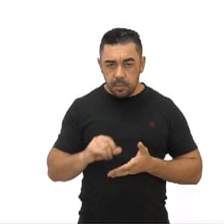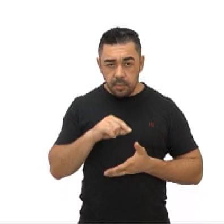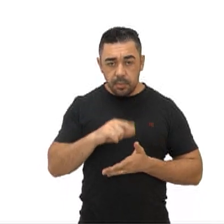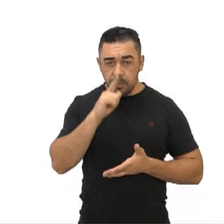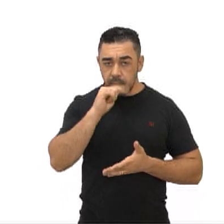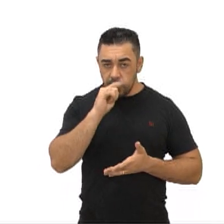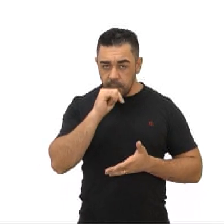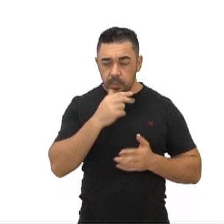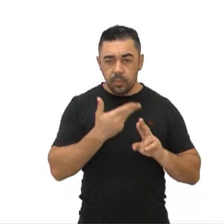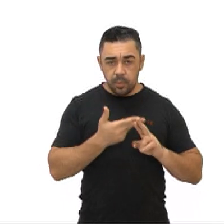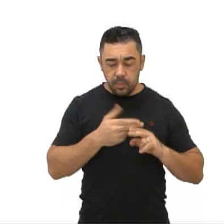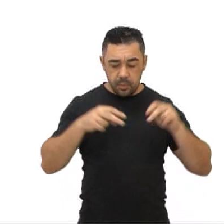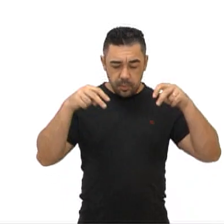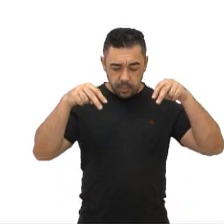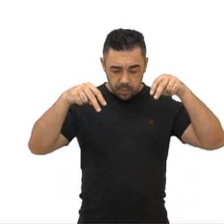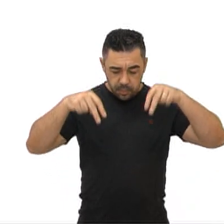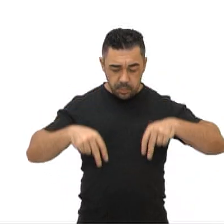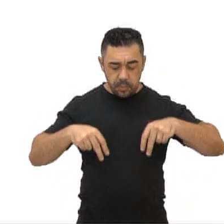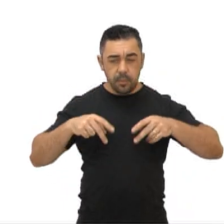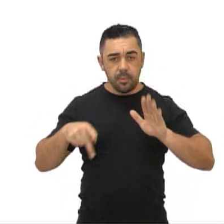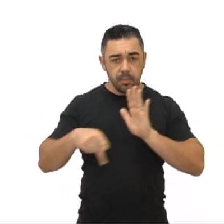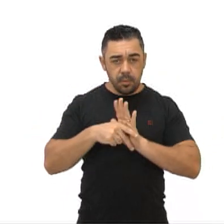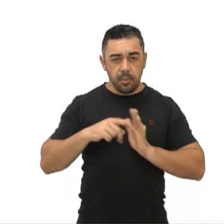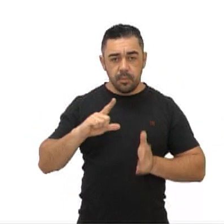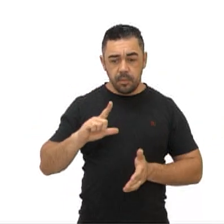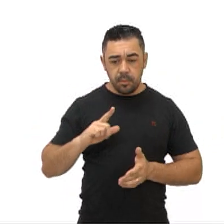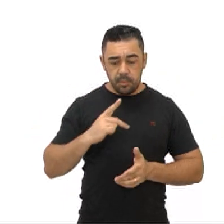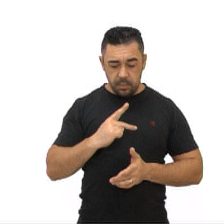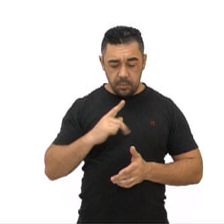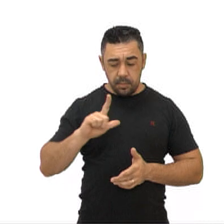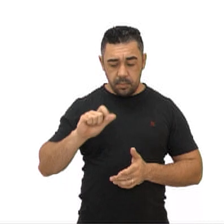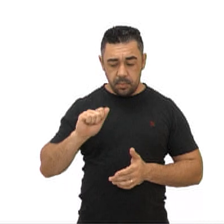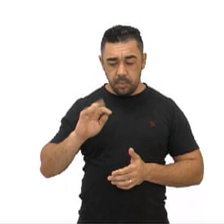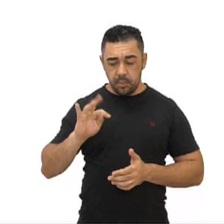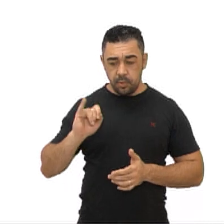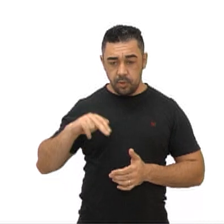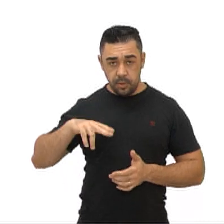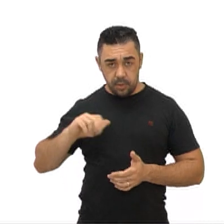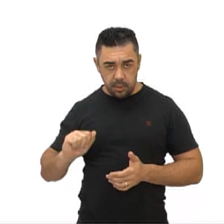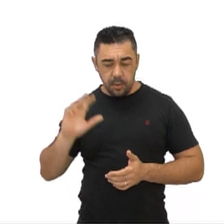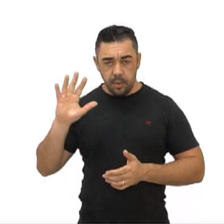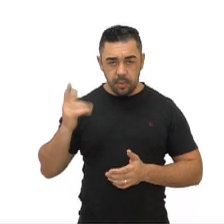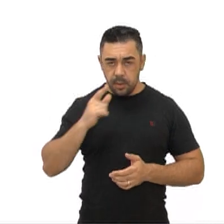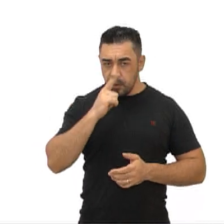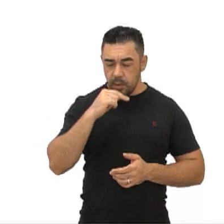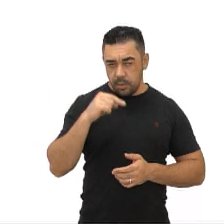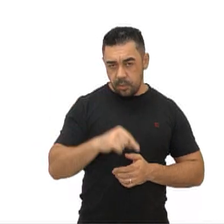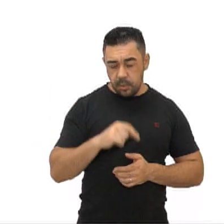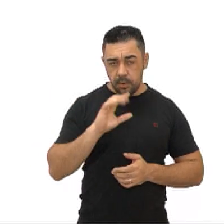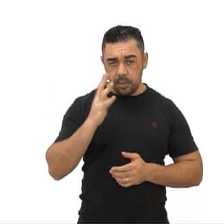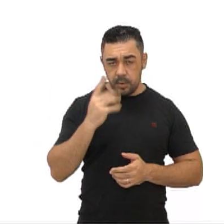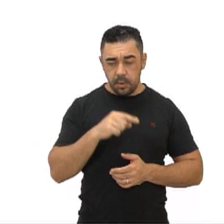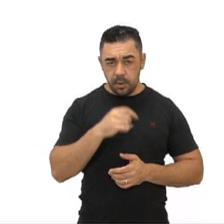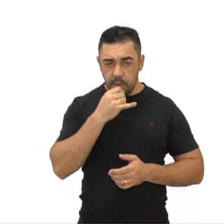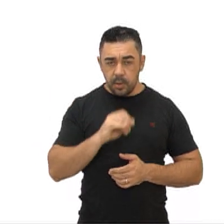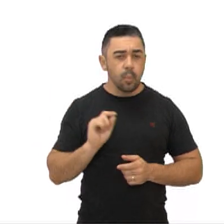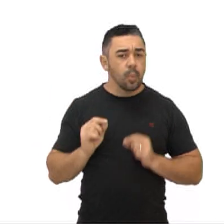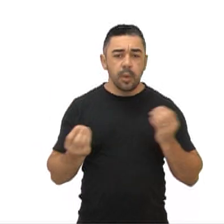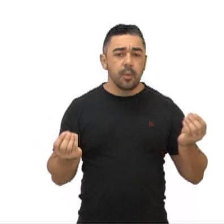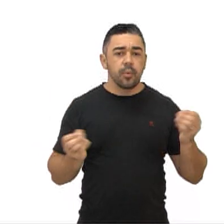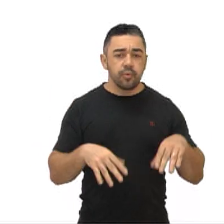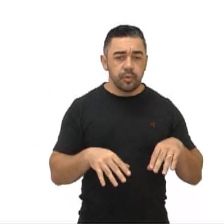água usando eletrodos inertes de platina. Nesse experimento, para que ocorra a eletrólise da água, o que deve ser